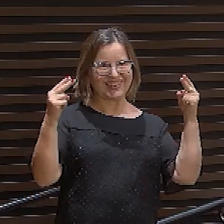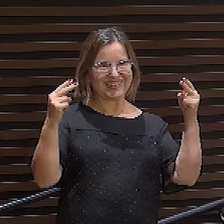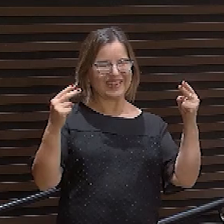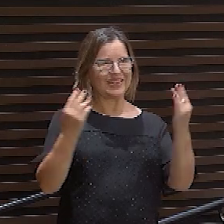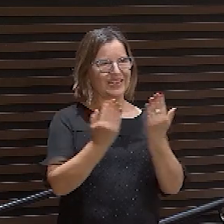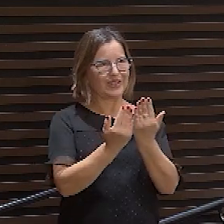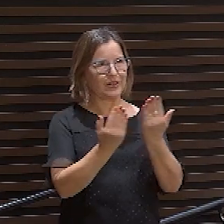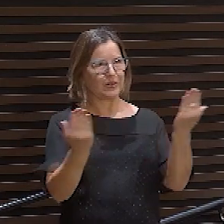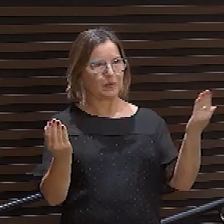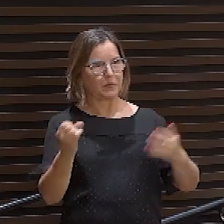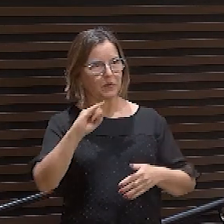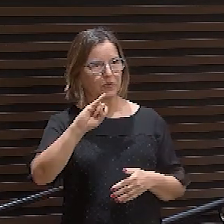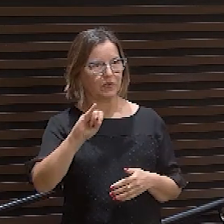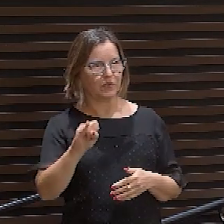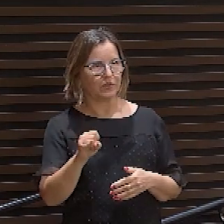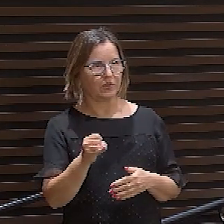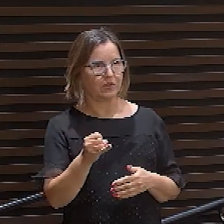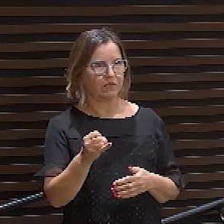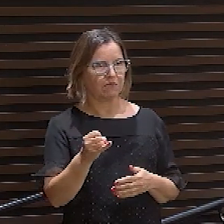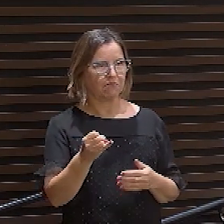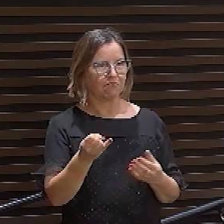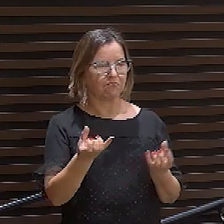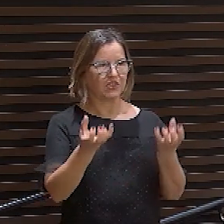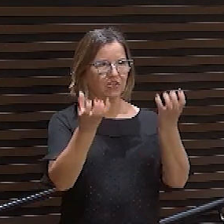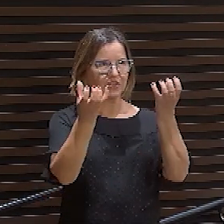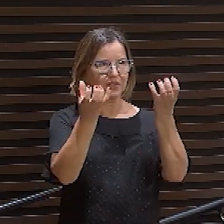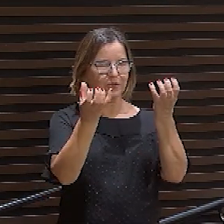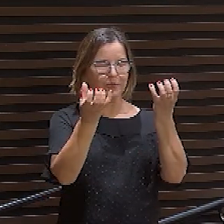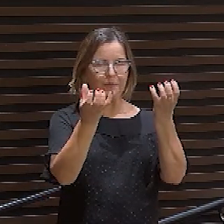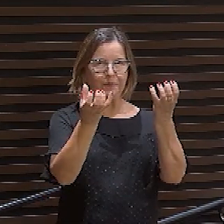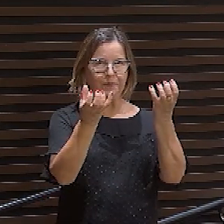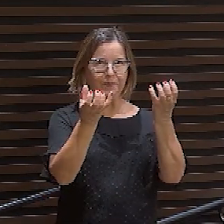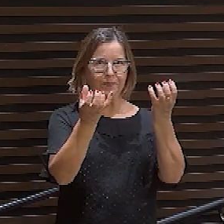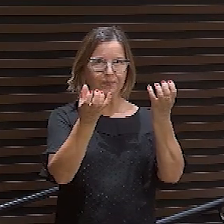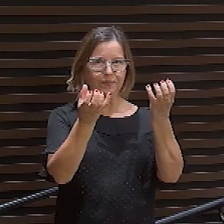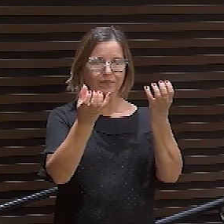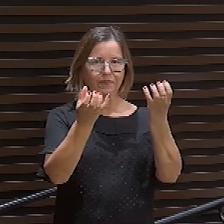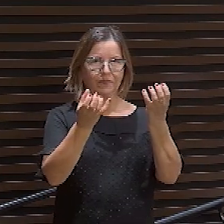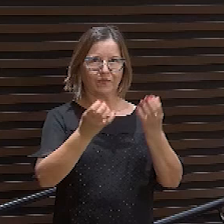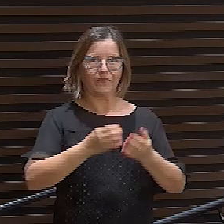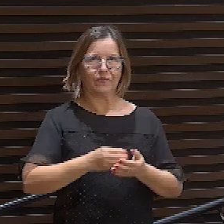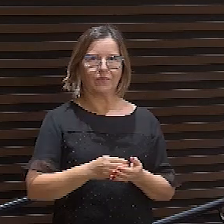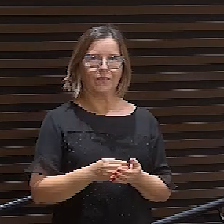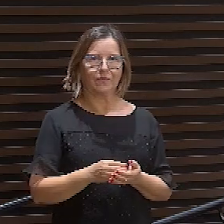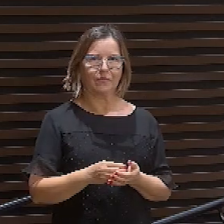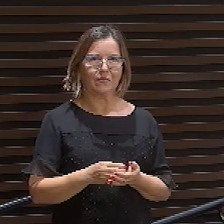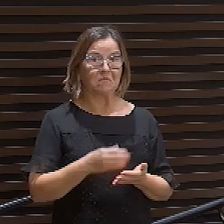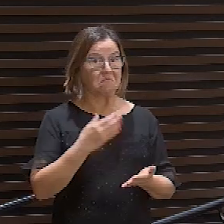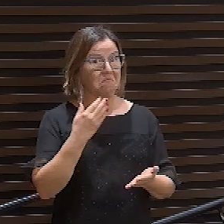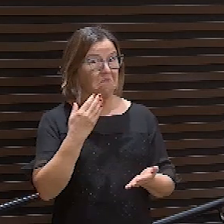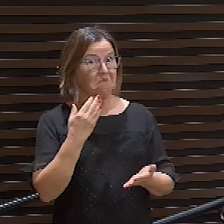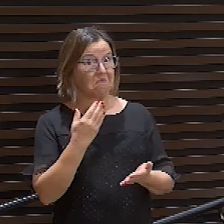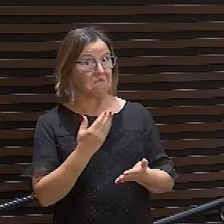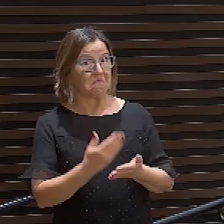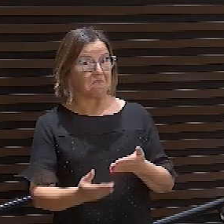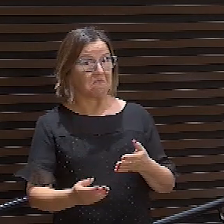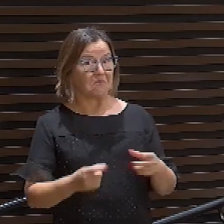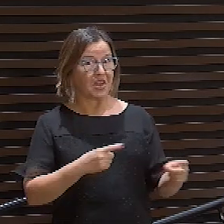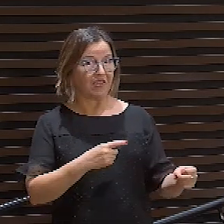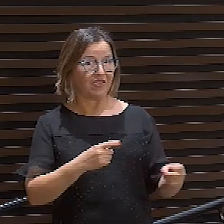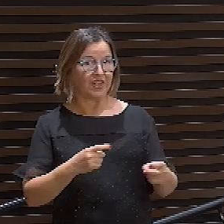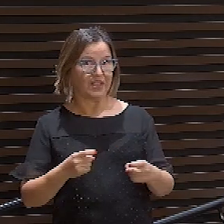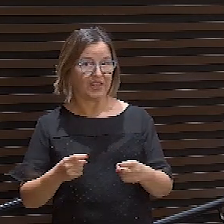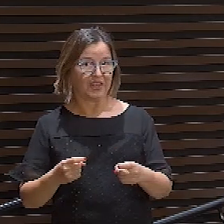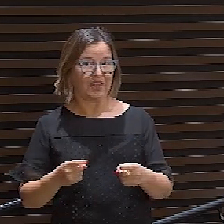derrubando, perde a vitória, perde a guerra em Ai